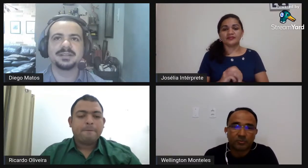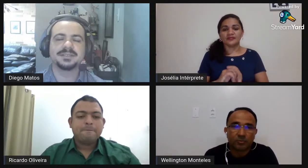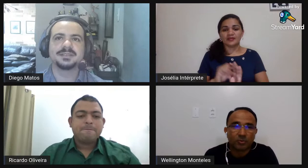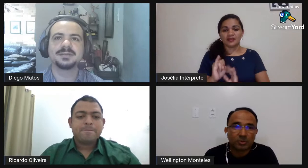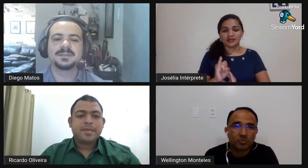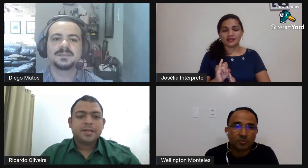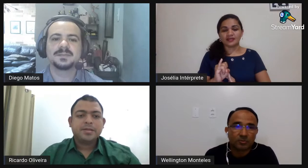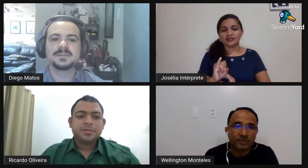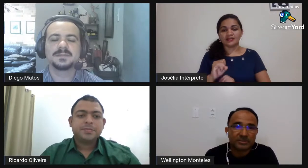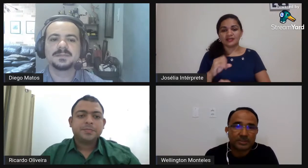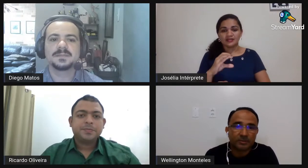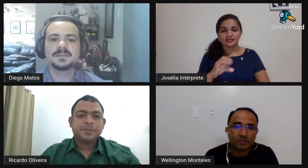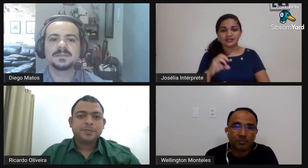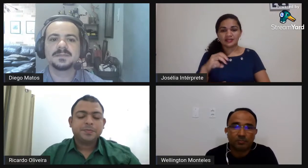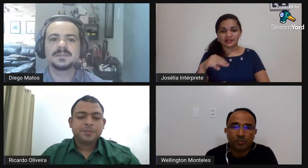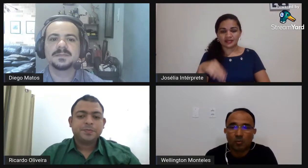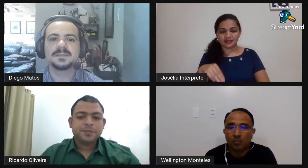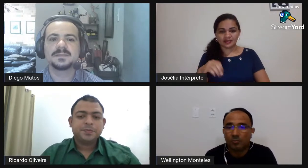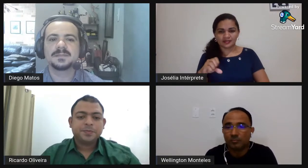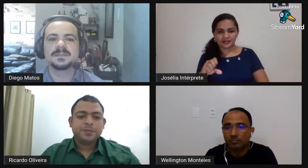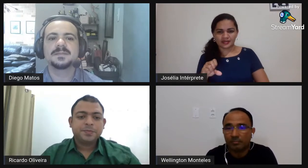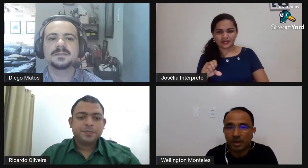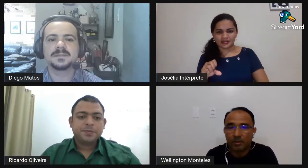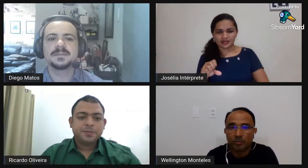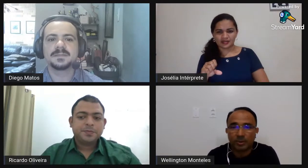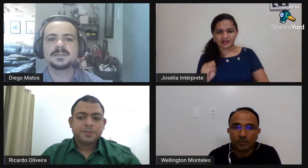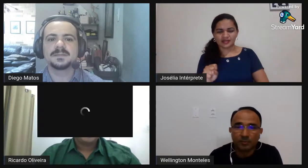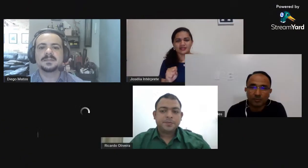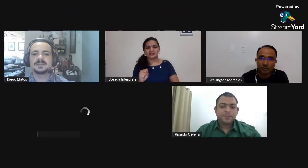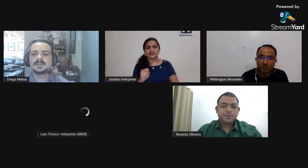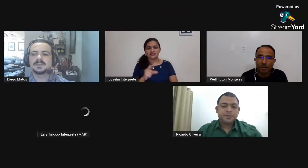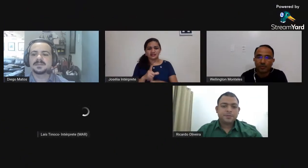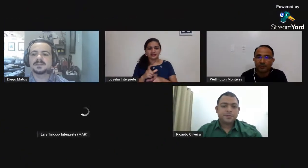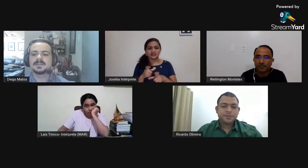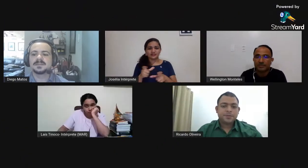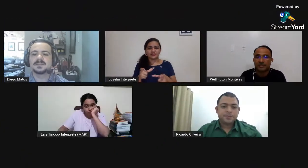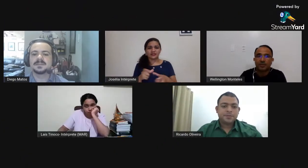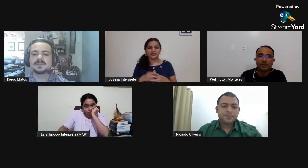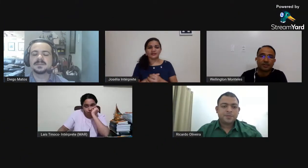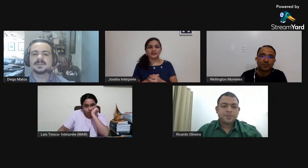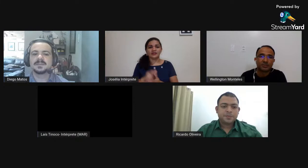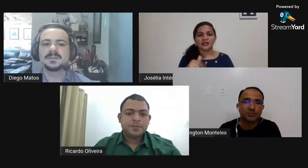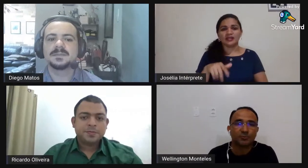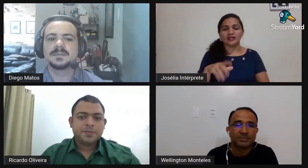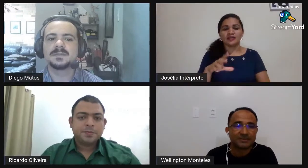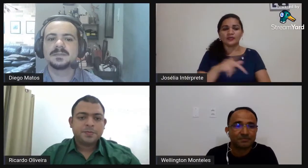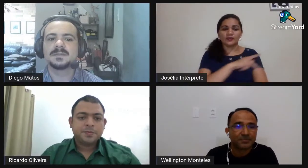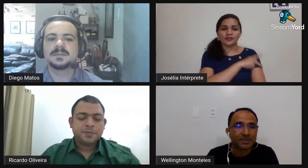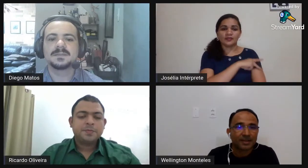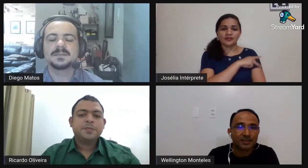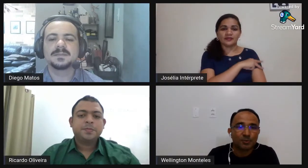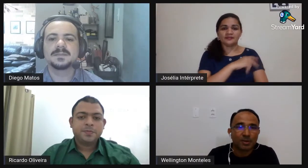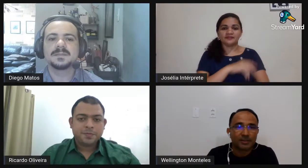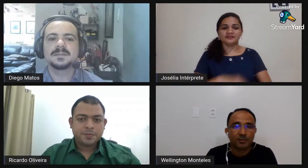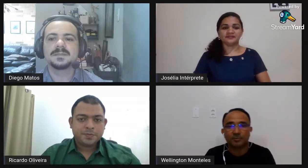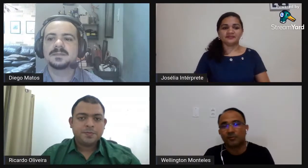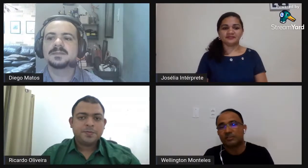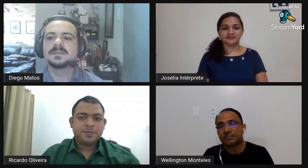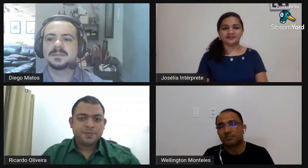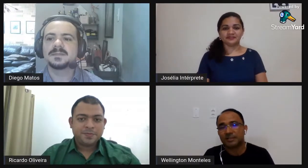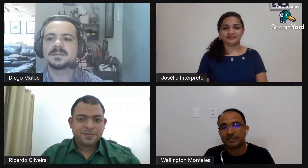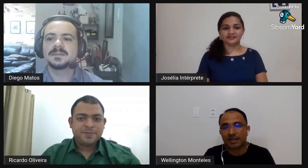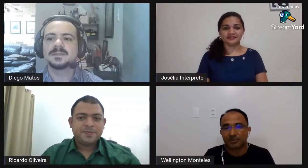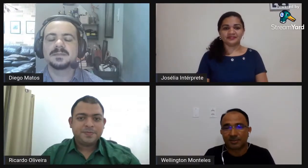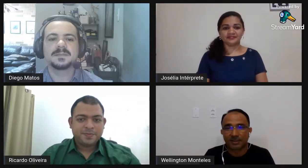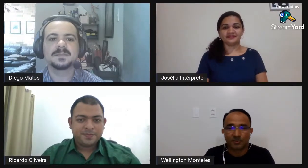eu acho o nosso deve ser um pouco maior do que o do Piauí por isso que a conta de luz aqui no